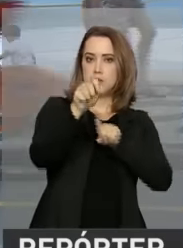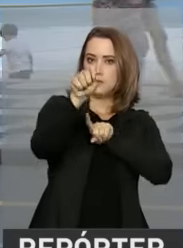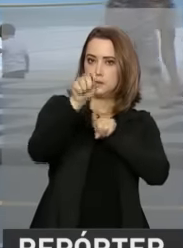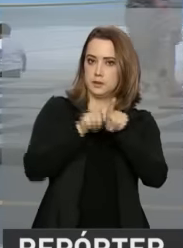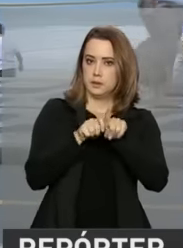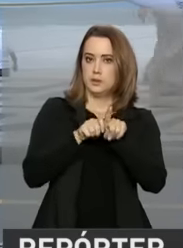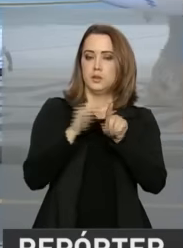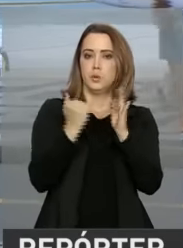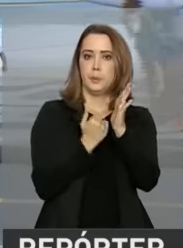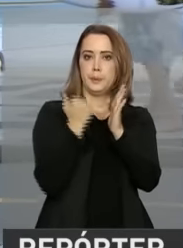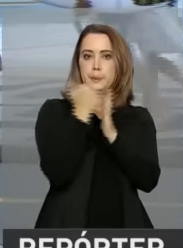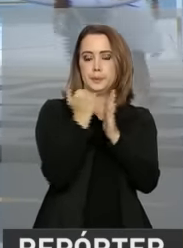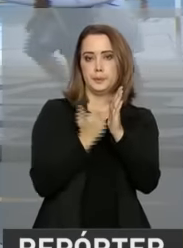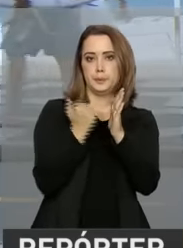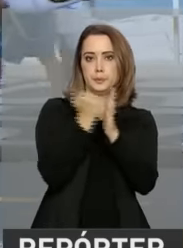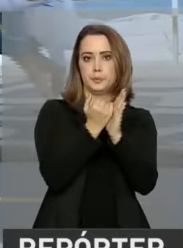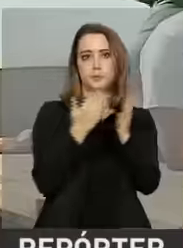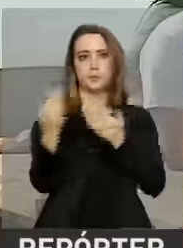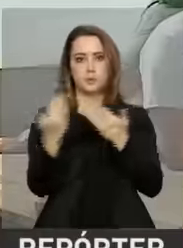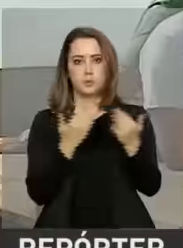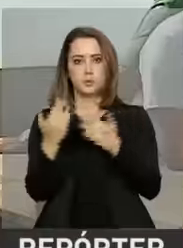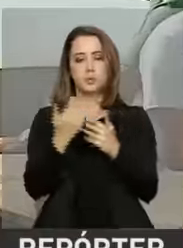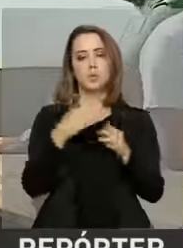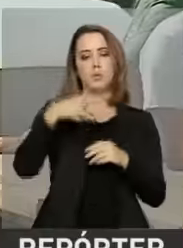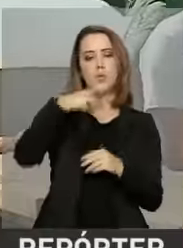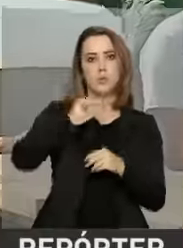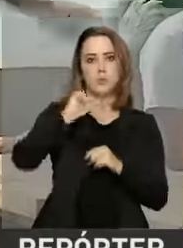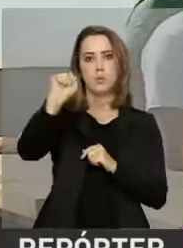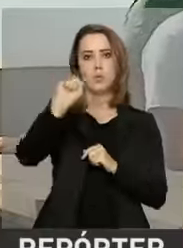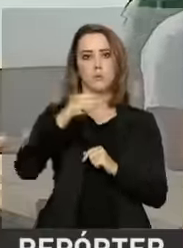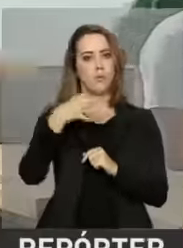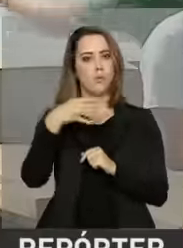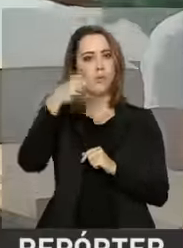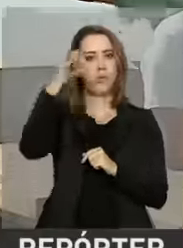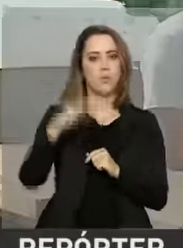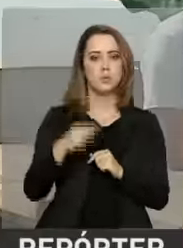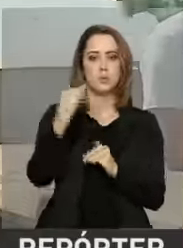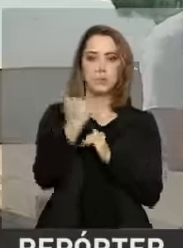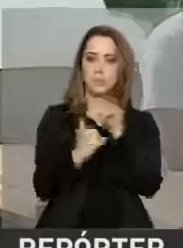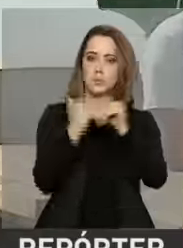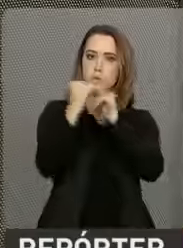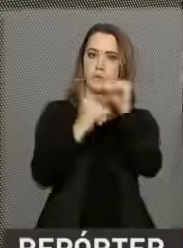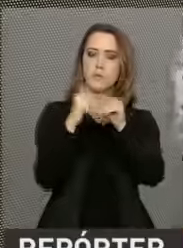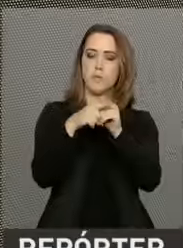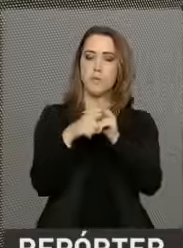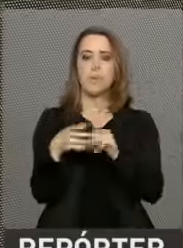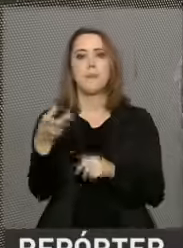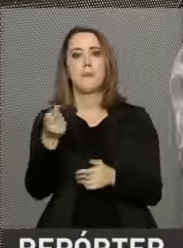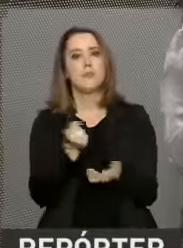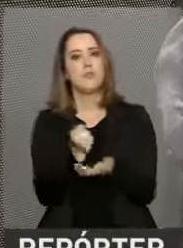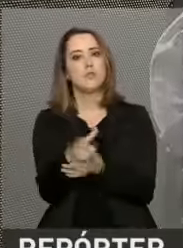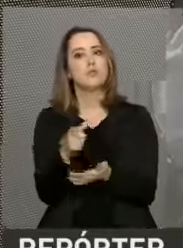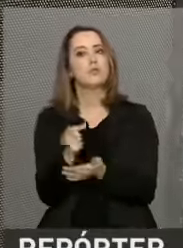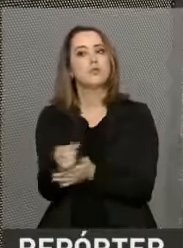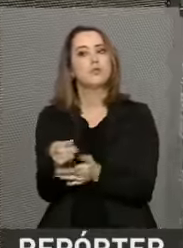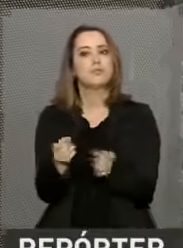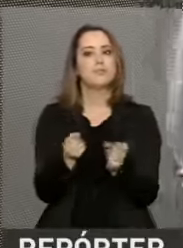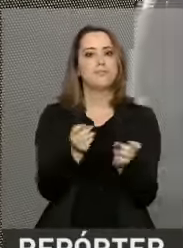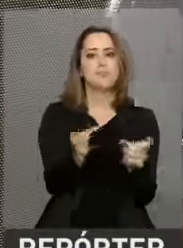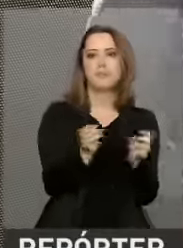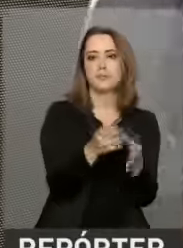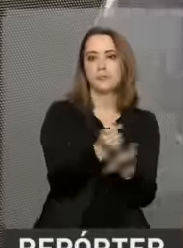Abril o mês de de Maio registrou um crescimento de mais de 4% as despesas de quem visitou o Brasil só no mês passado